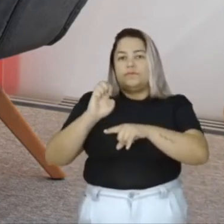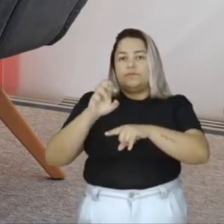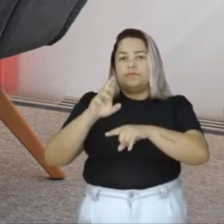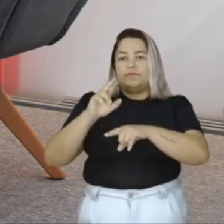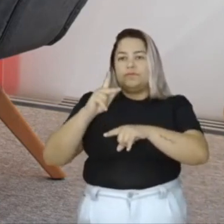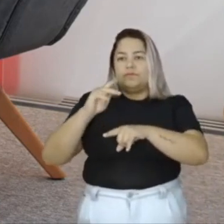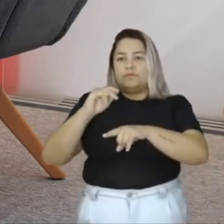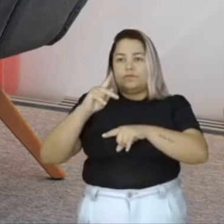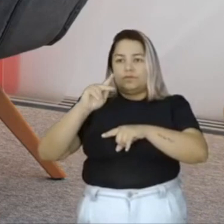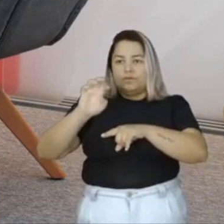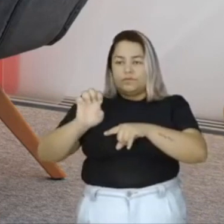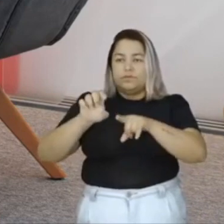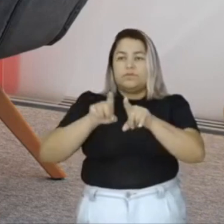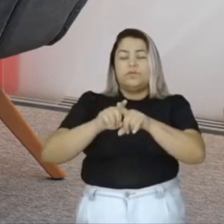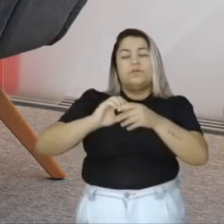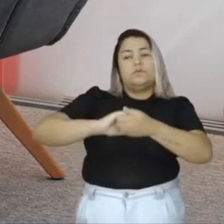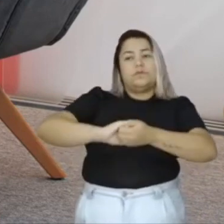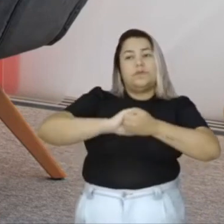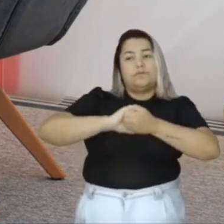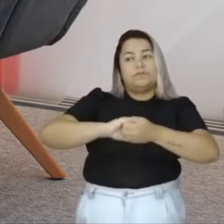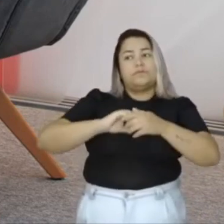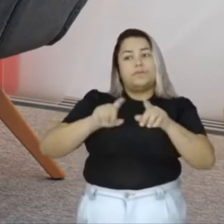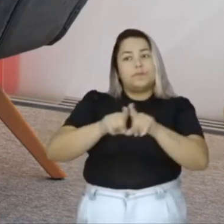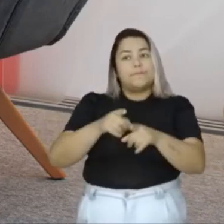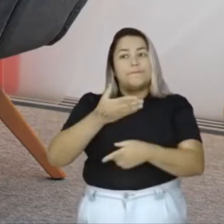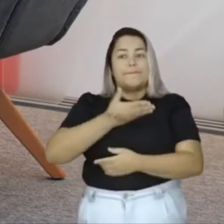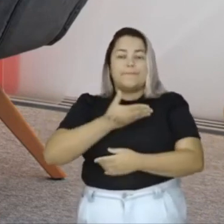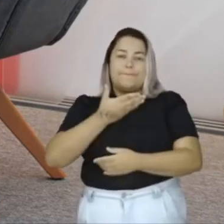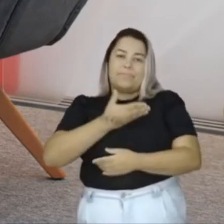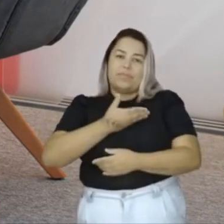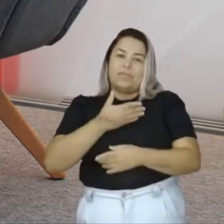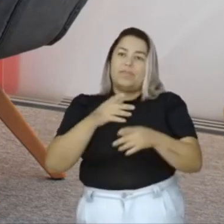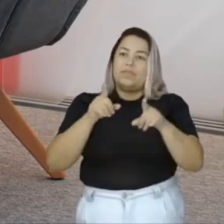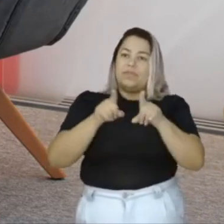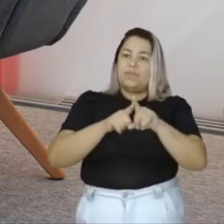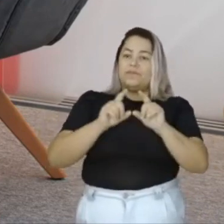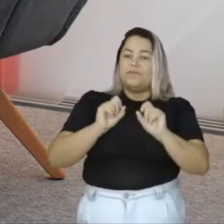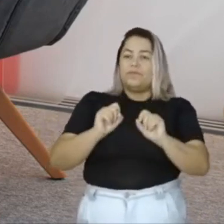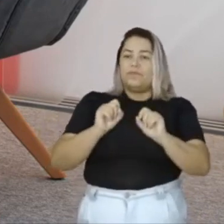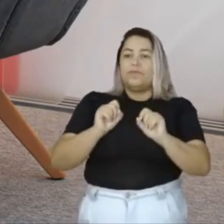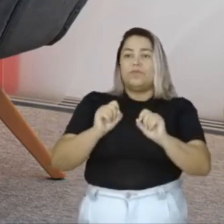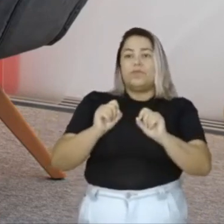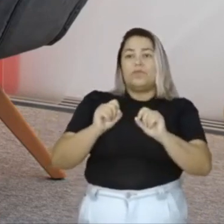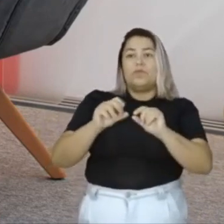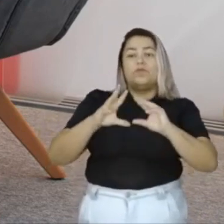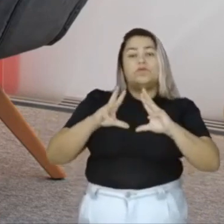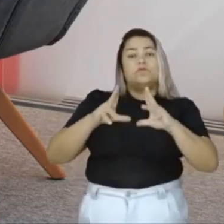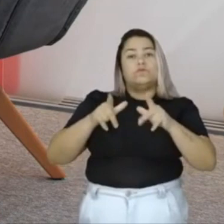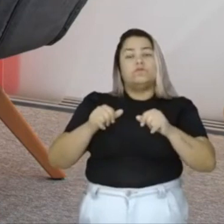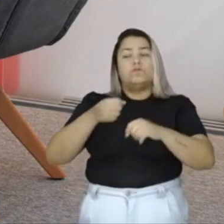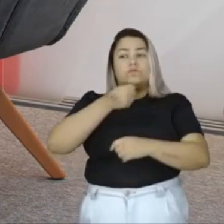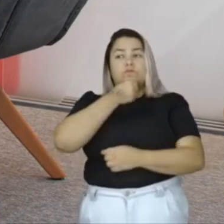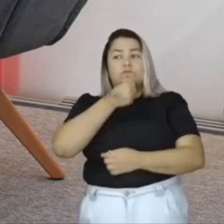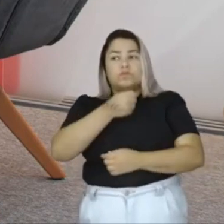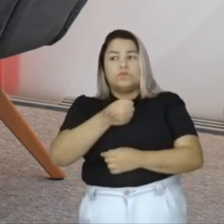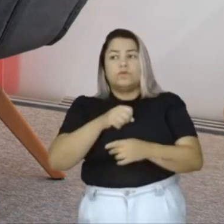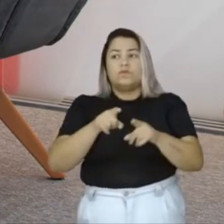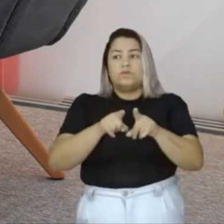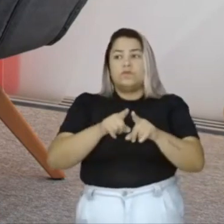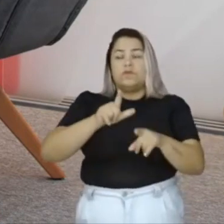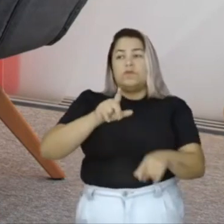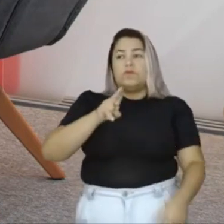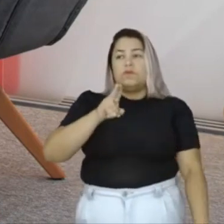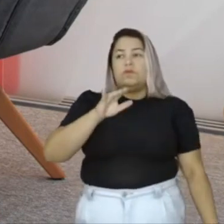Menezes também te saudando aqui, nossa companheira do PT Sergipe. PT Sergipe veio em peso hoje acompanhar a nossa entrevista. Ana Lúcia é